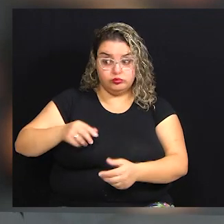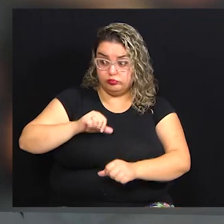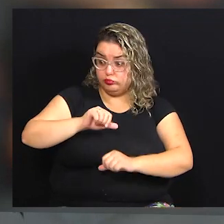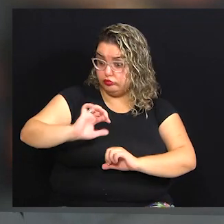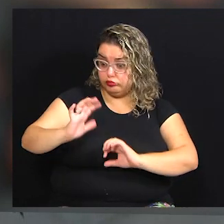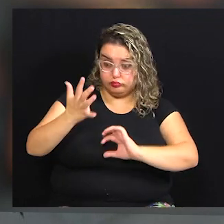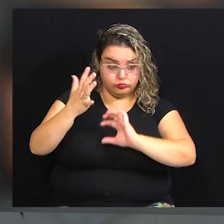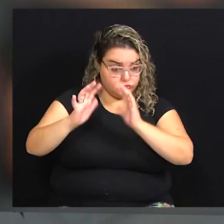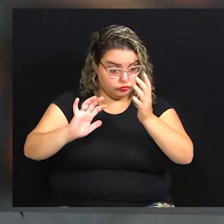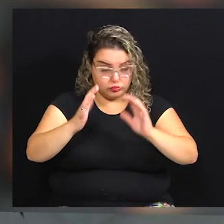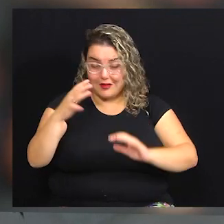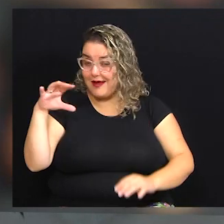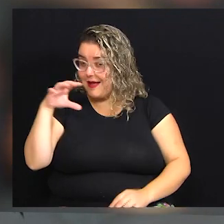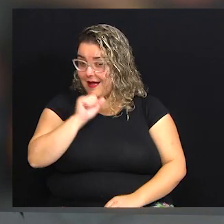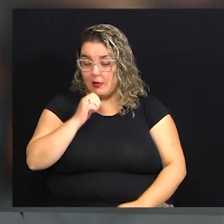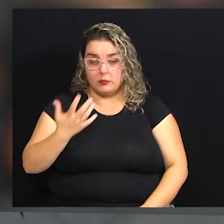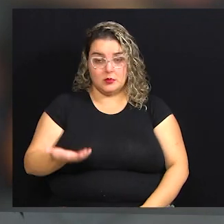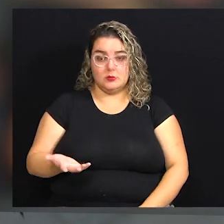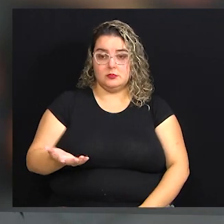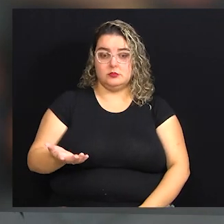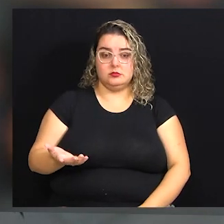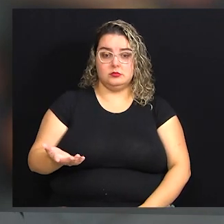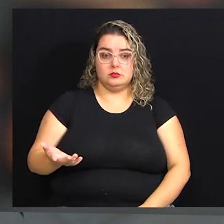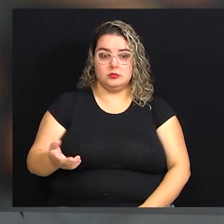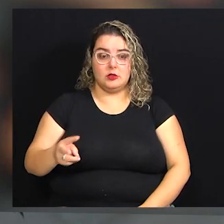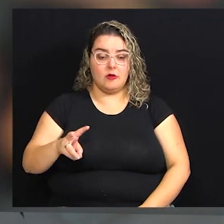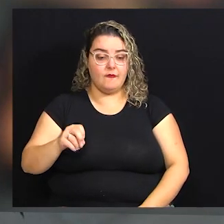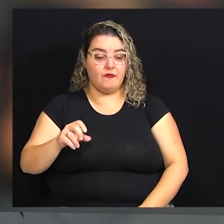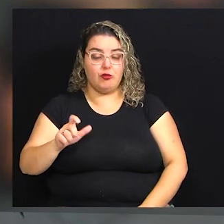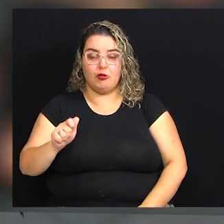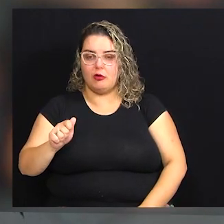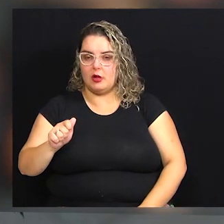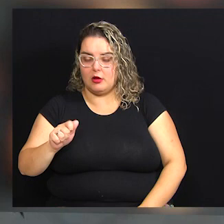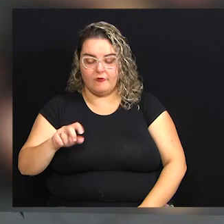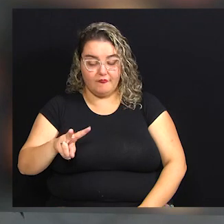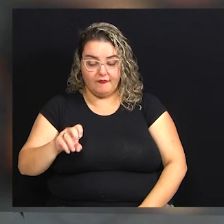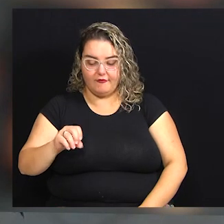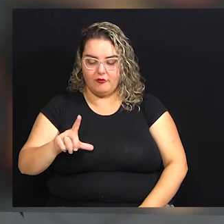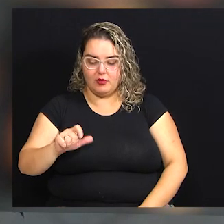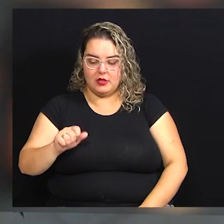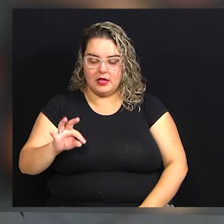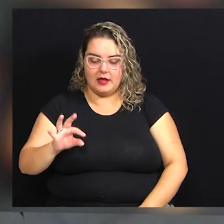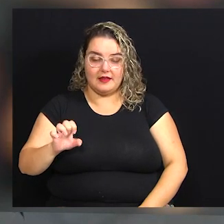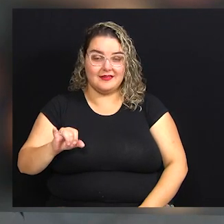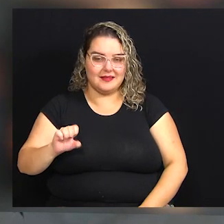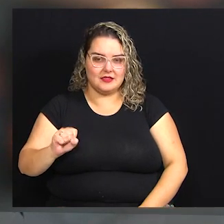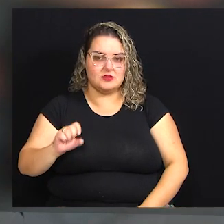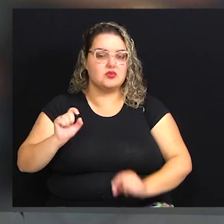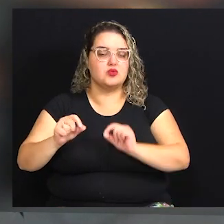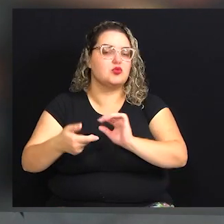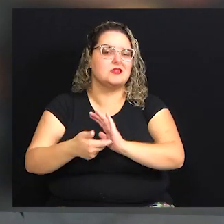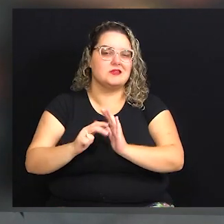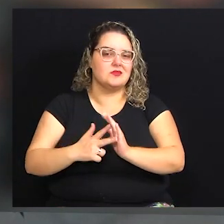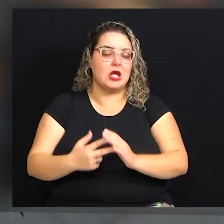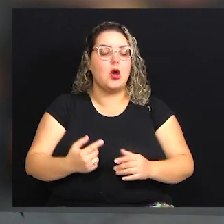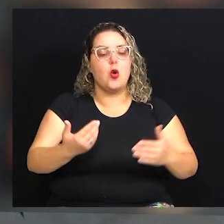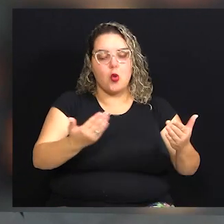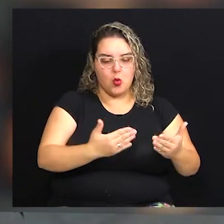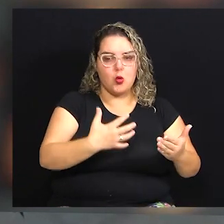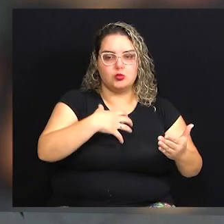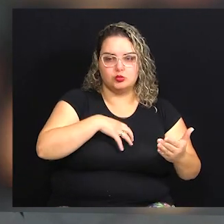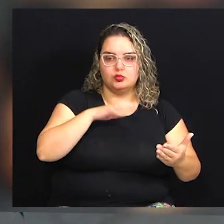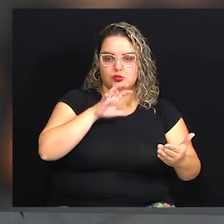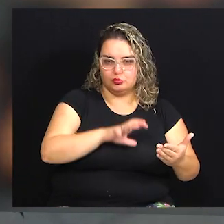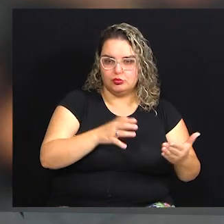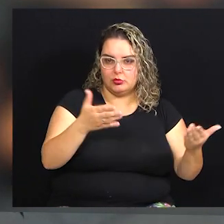estão acontecendo e são voláteis. Hoje é uma coisa, amanhã é outra. E o terceiro